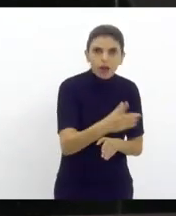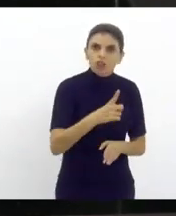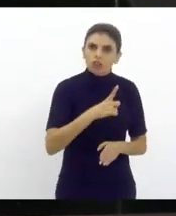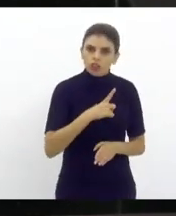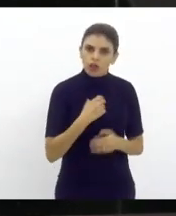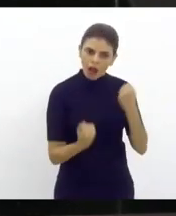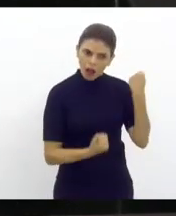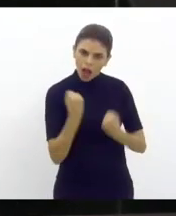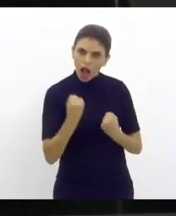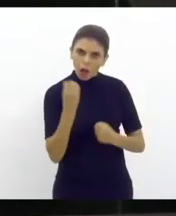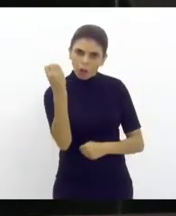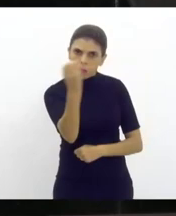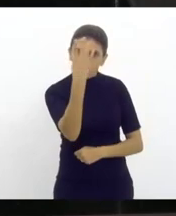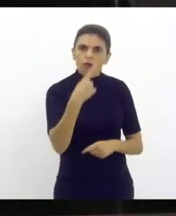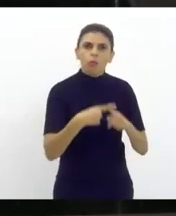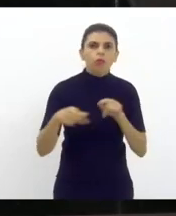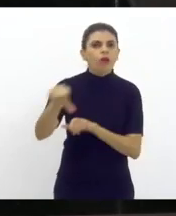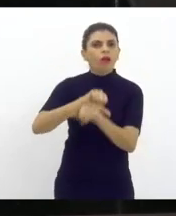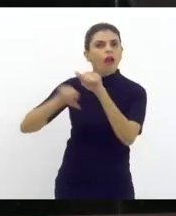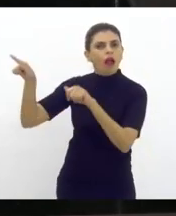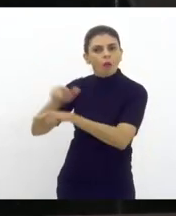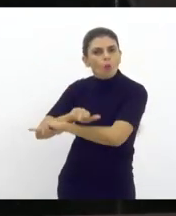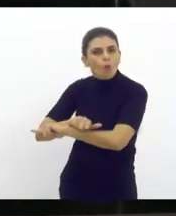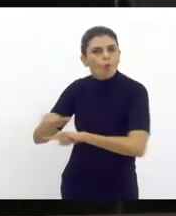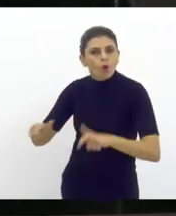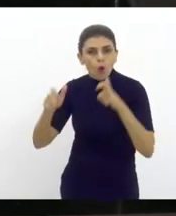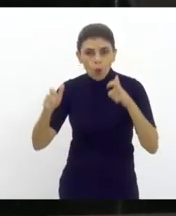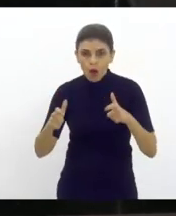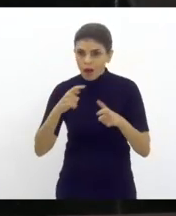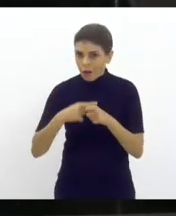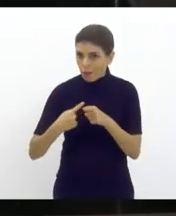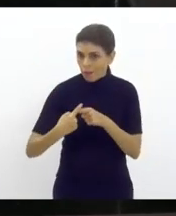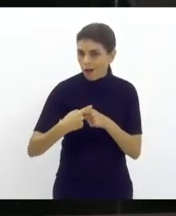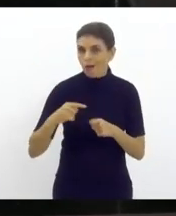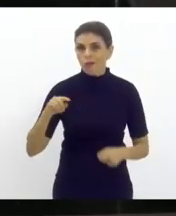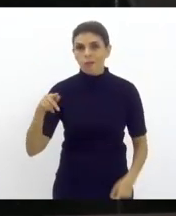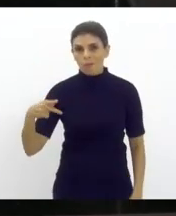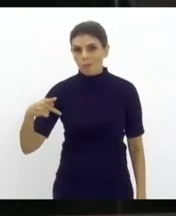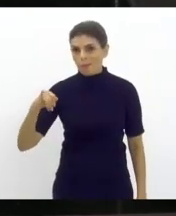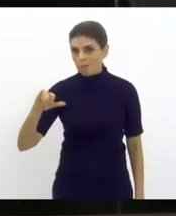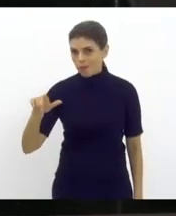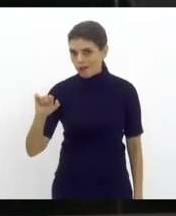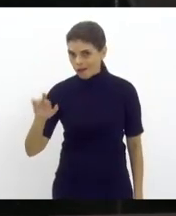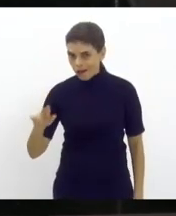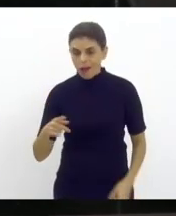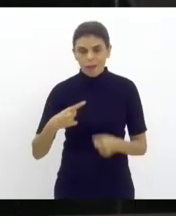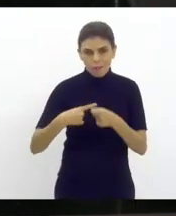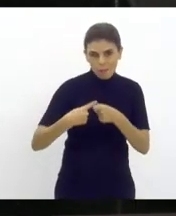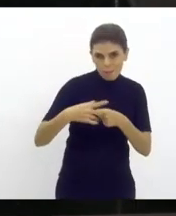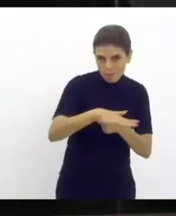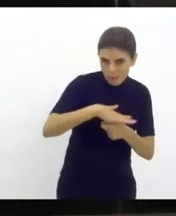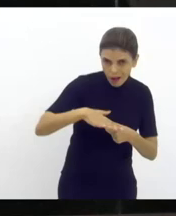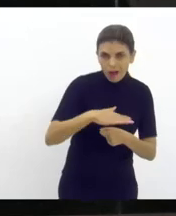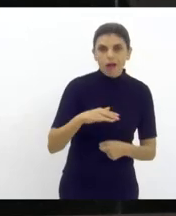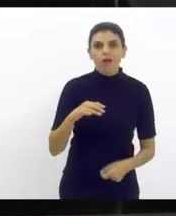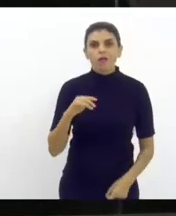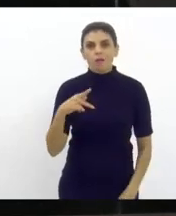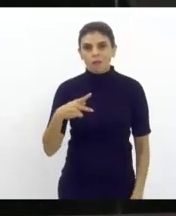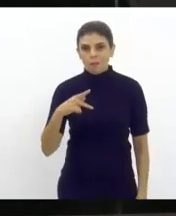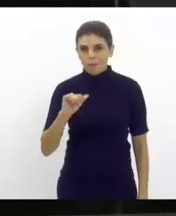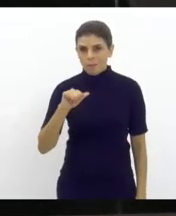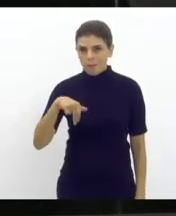parada e por que que na Baixada Fluminense por exemplo no bairro do Pilar Pantanal é um setor apenas aonde por isso que eu estou aqui